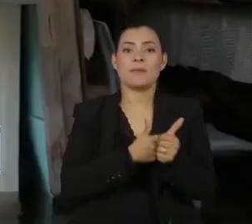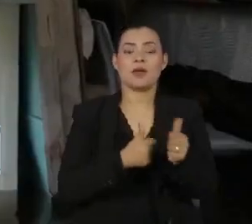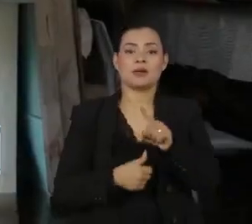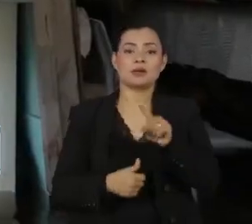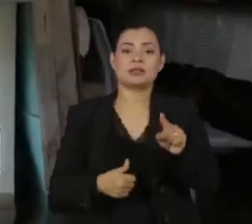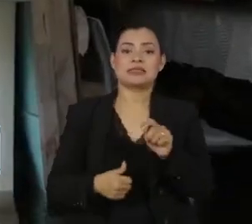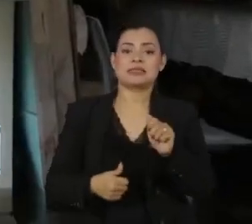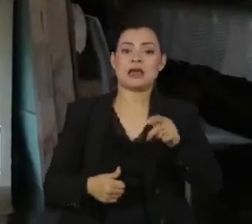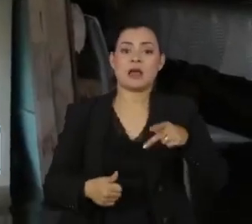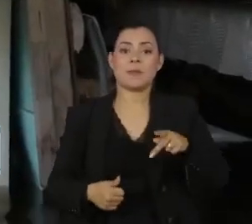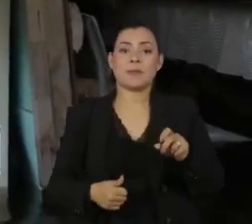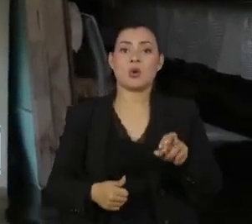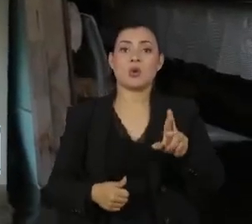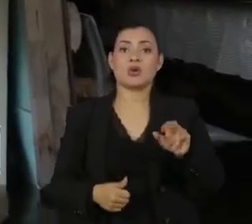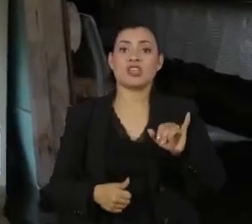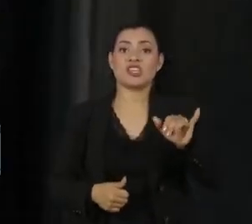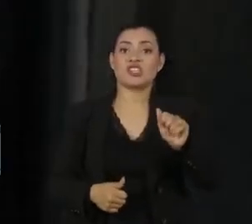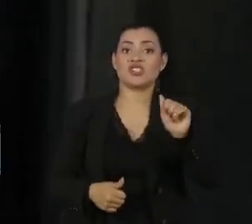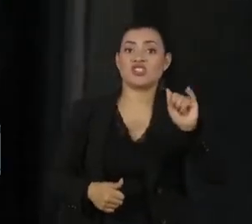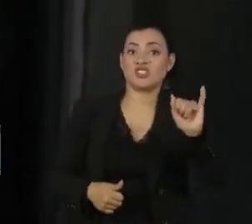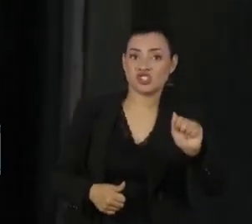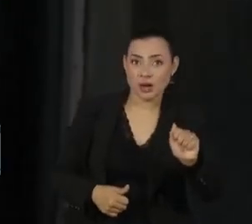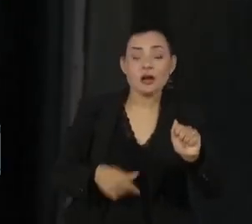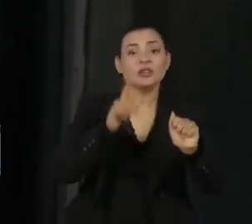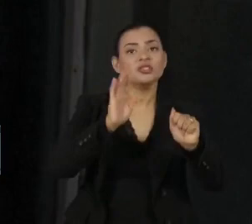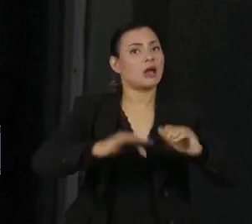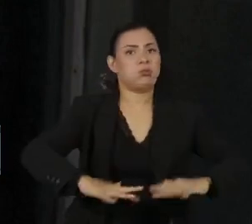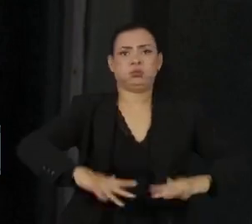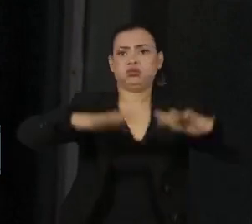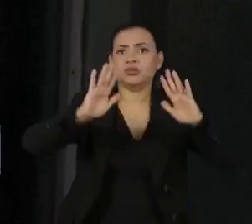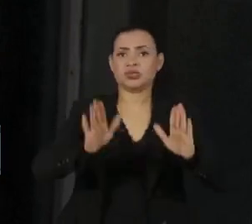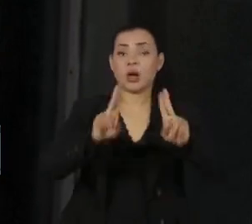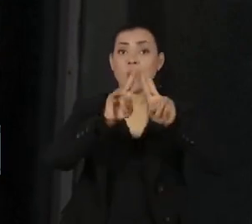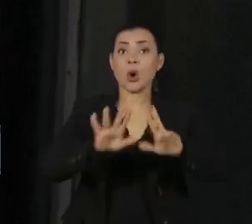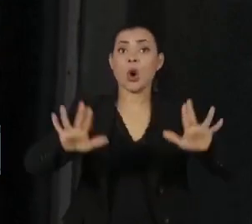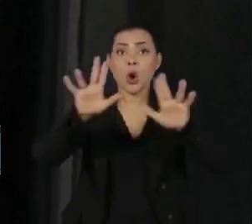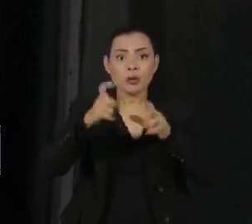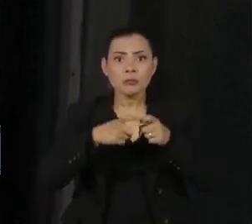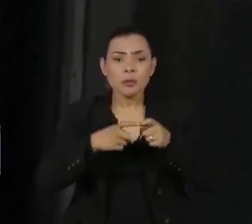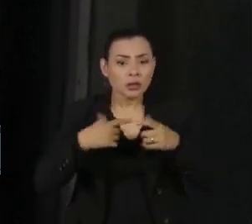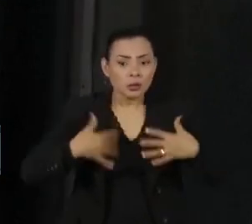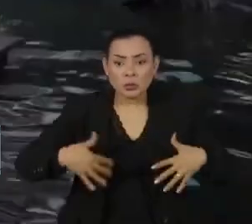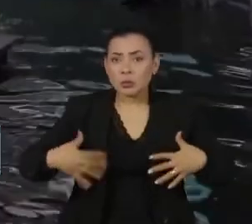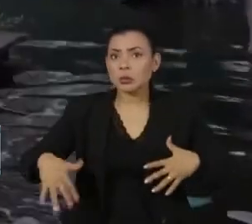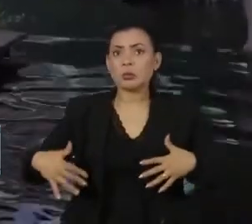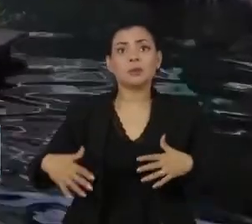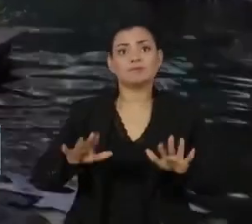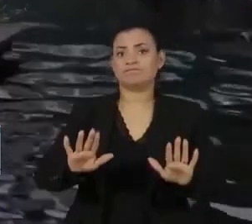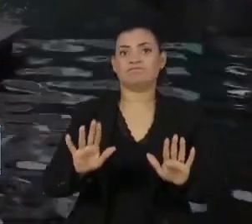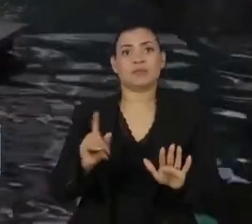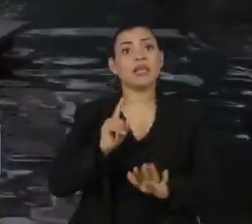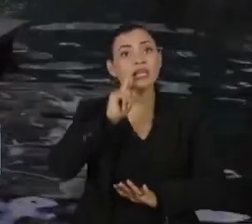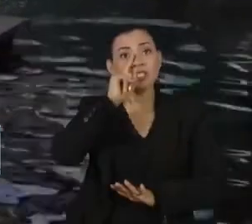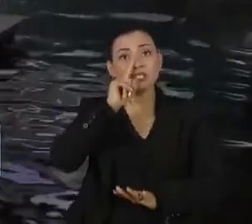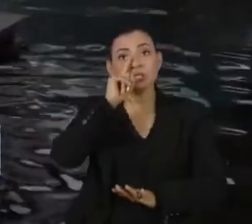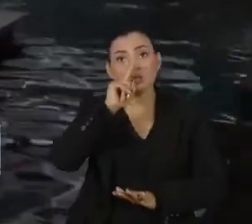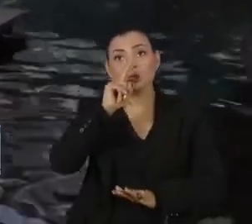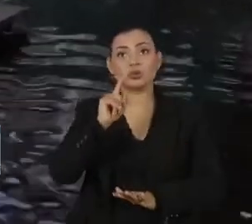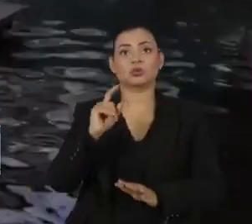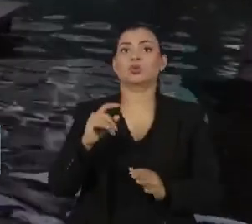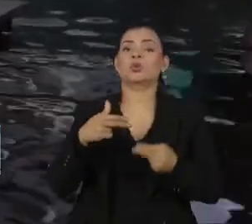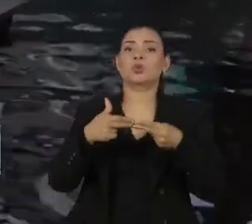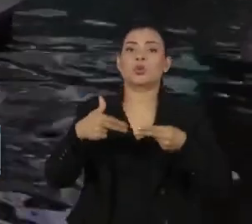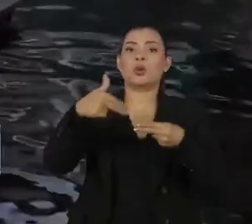já está inundada mas o chefe da agência atômica da ONU avaliou que por enquanto não há risco para a usina